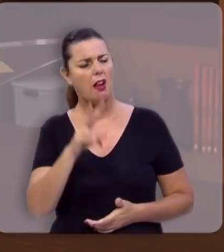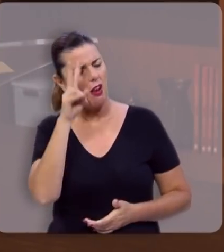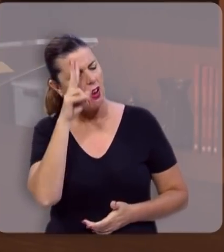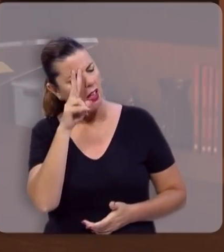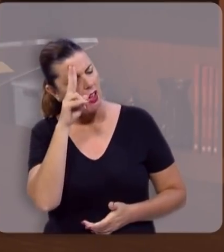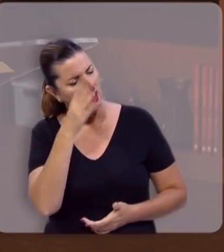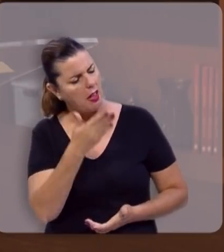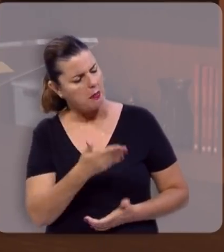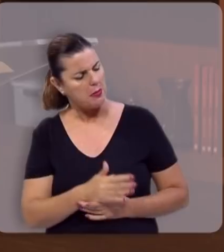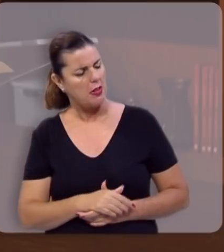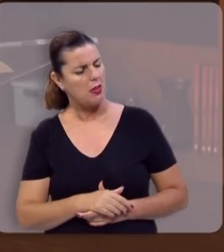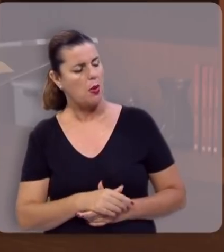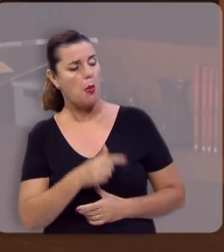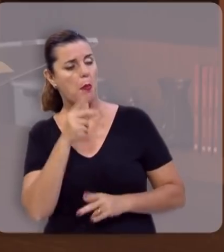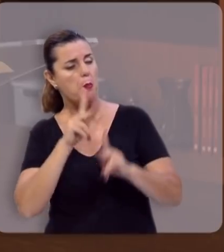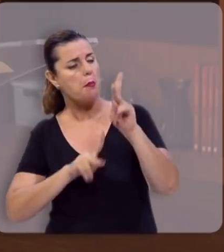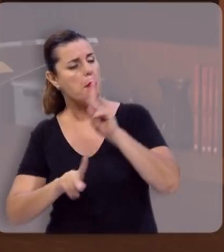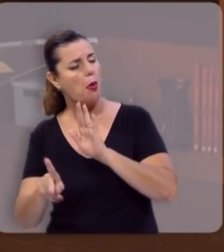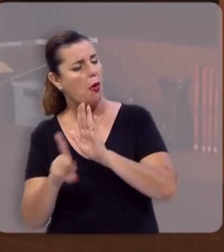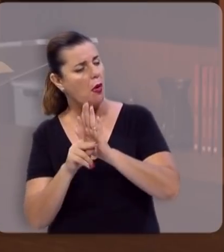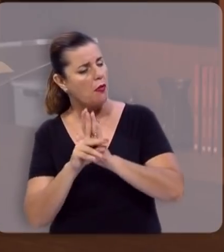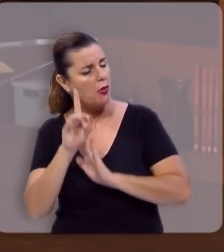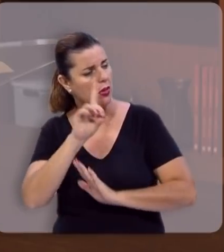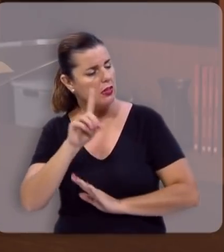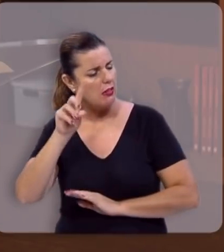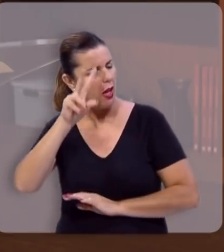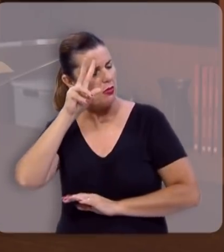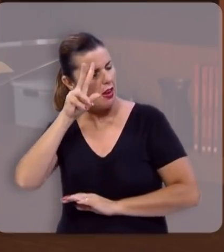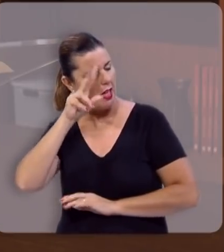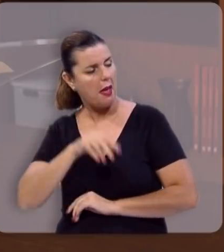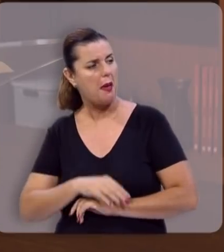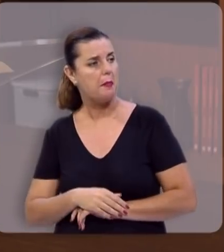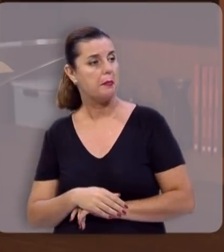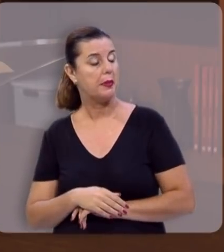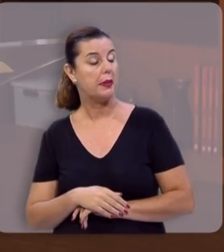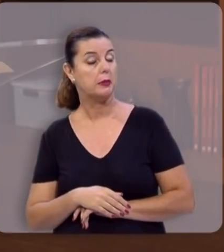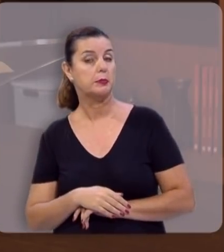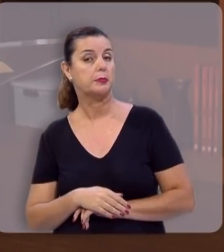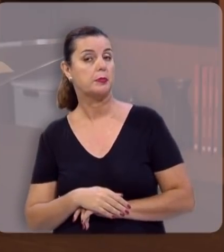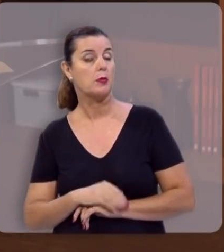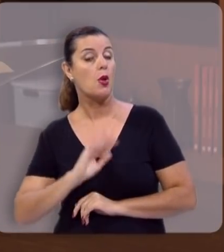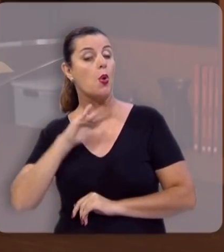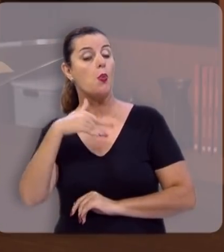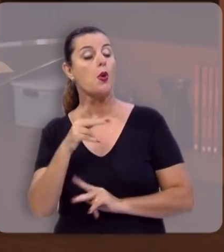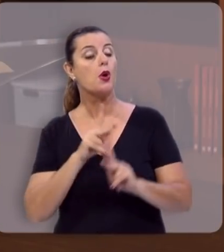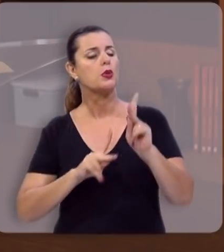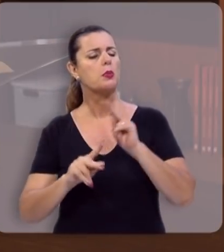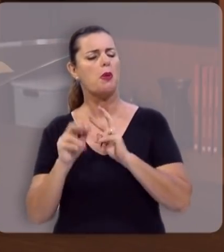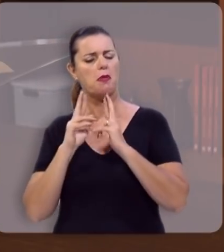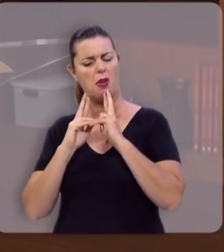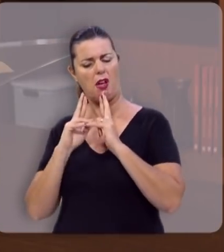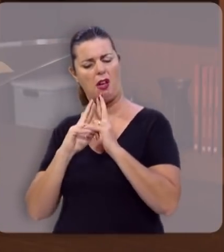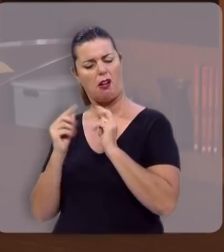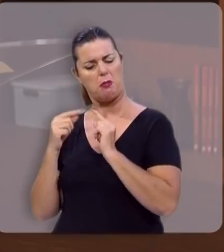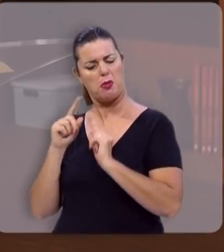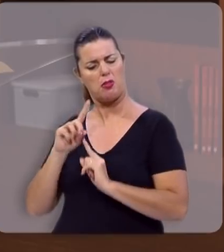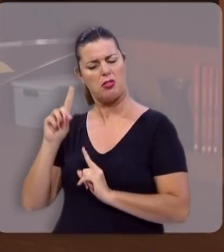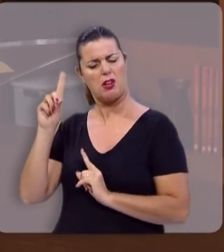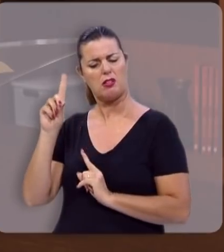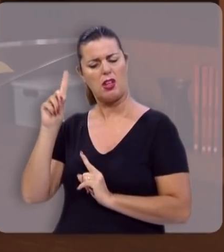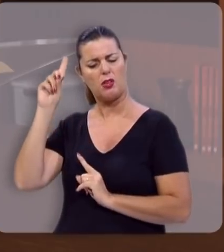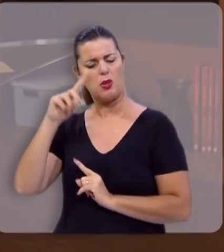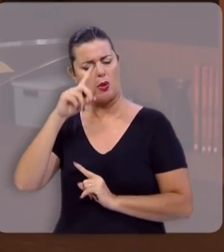história do povo de Deus? Você se lembra lá quando o povo começou a murmurar contra Deus? Deus mandou